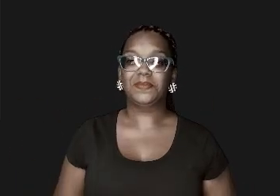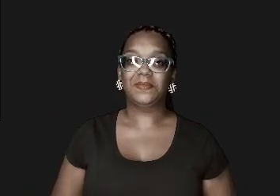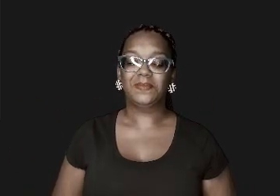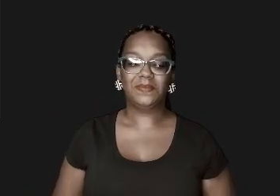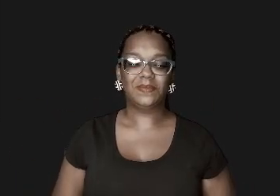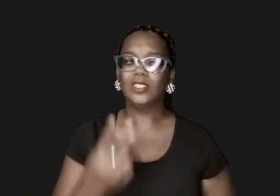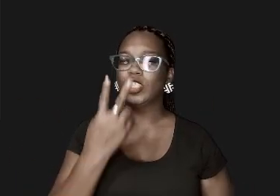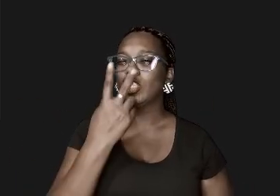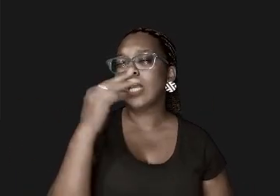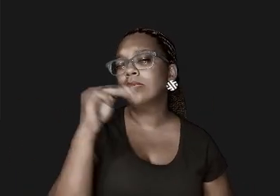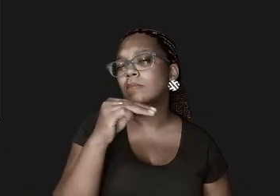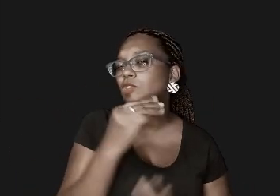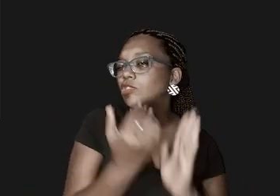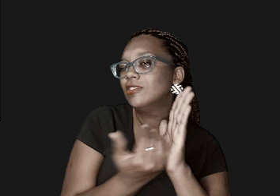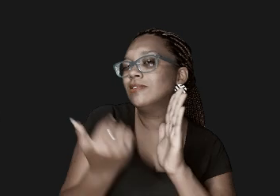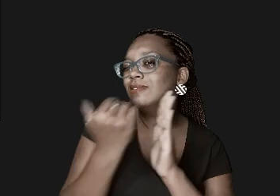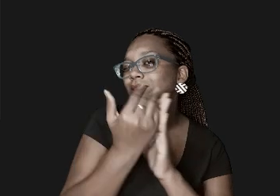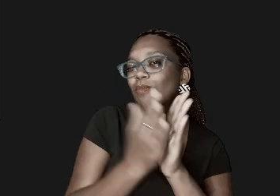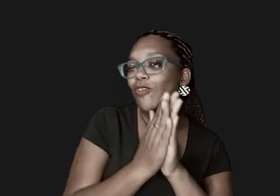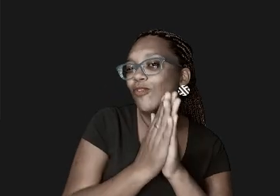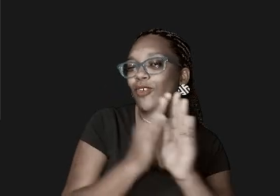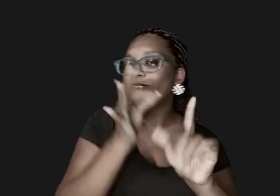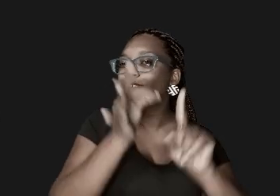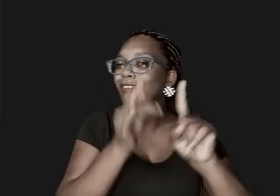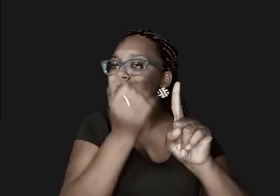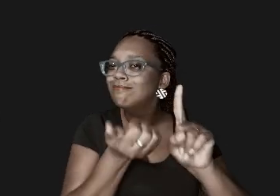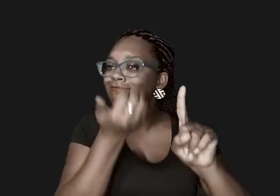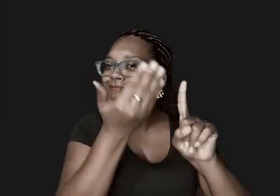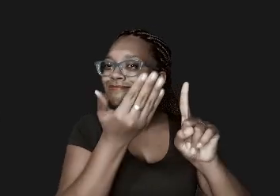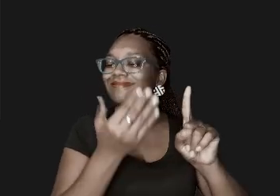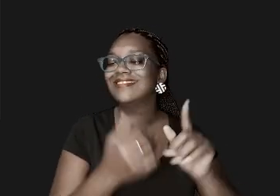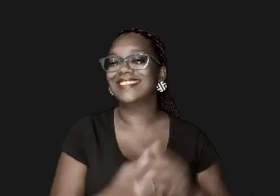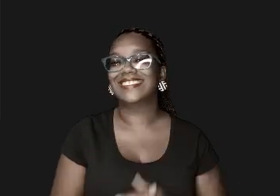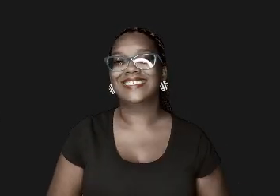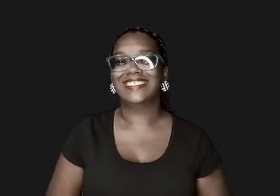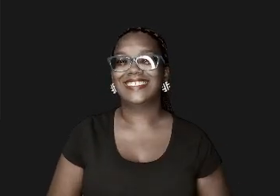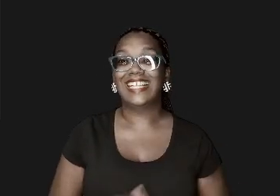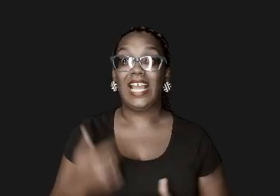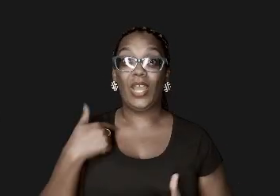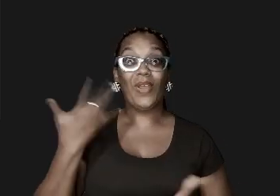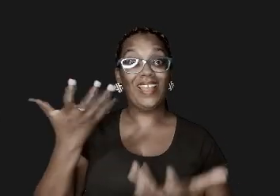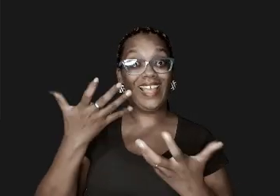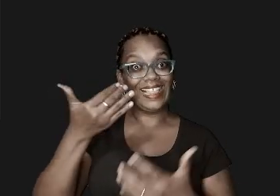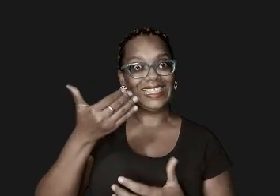do nossos influências digitais e aqui vou passar também